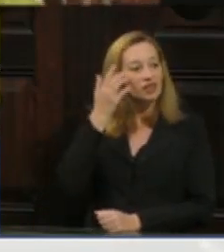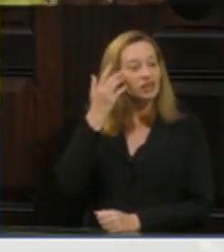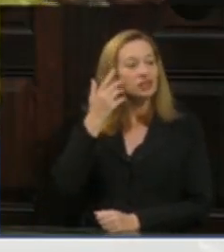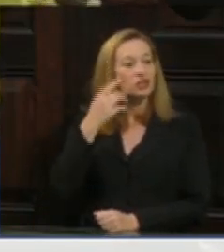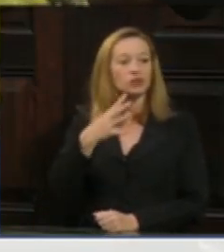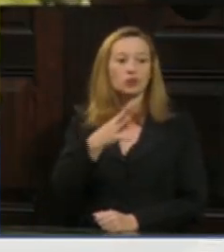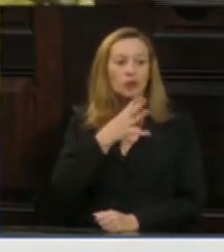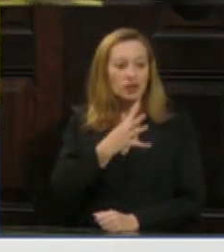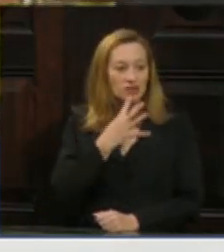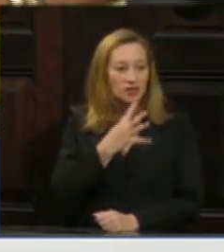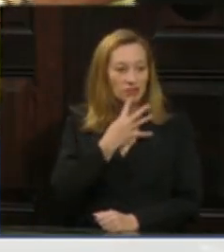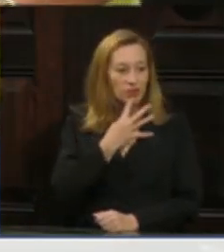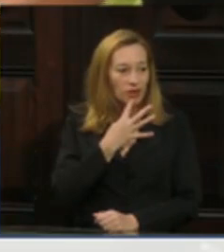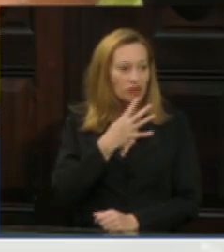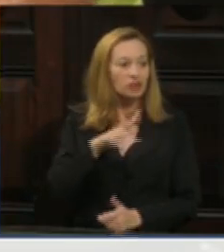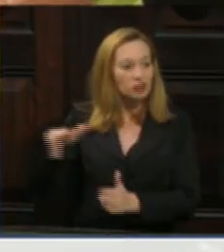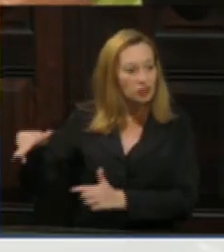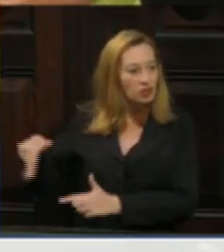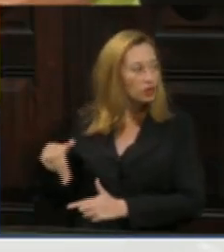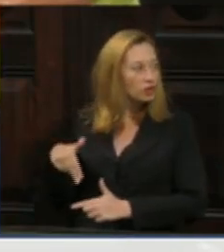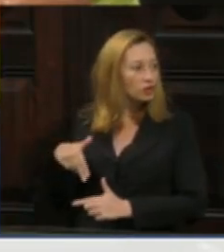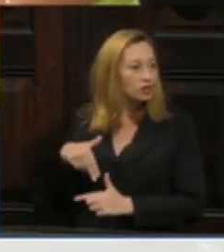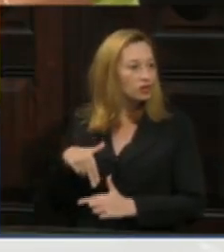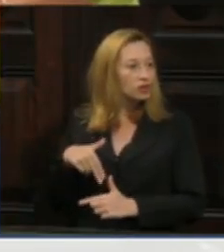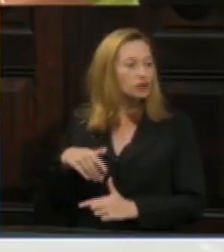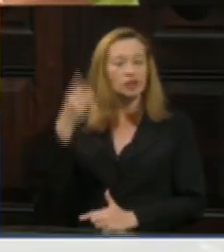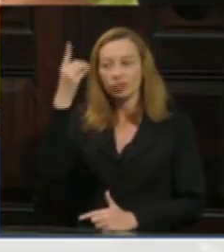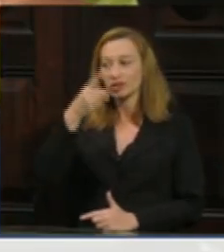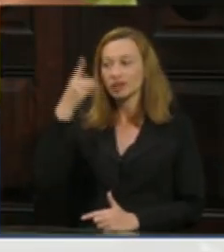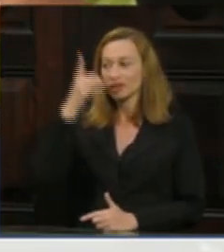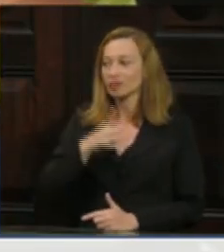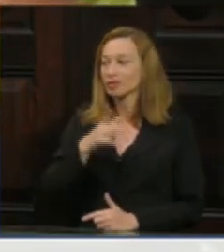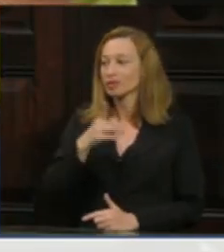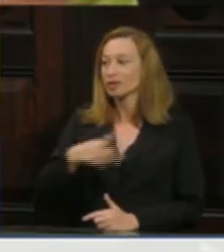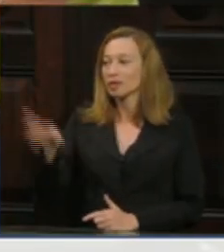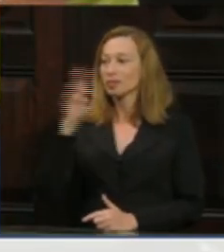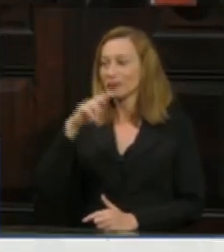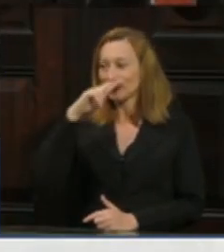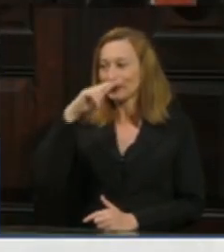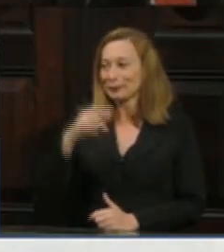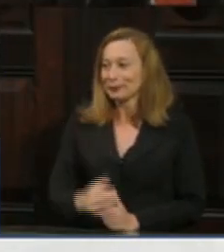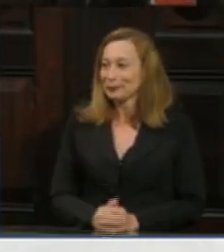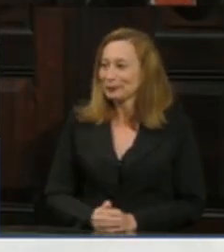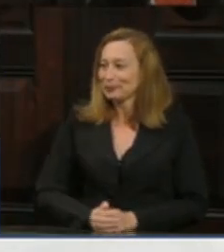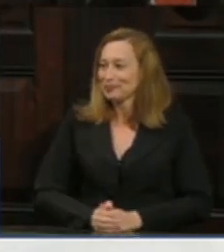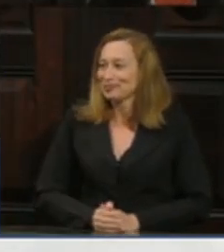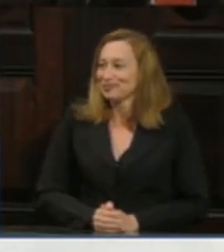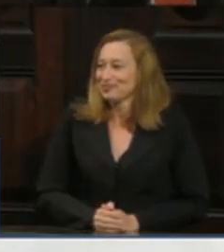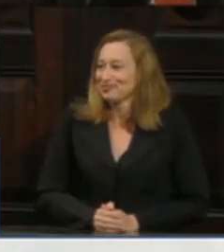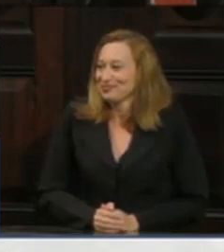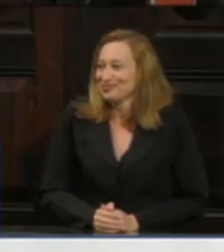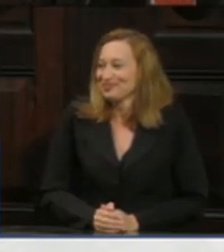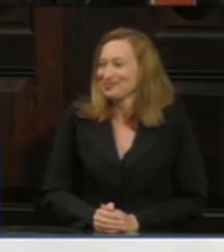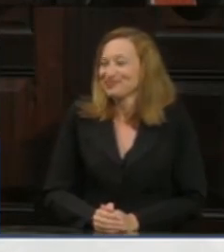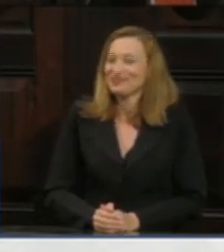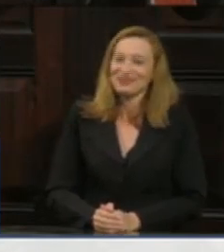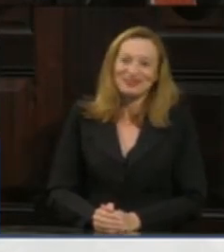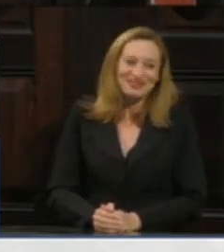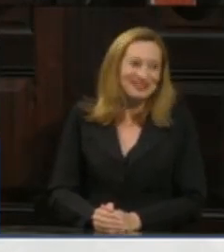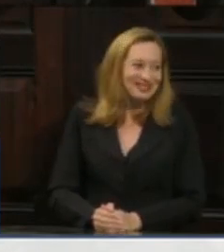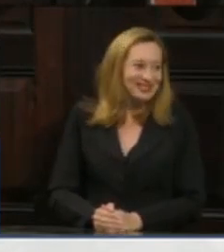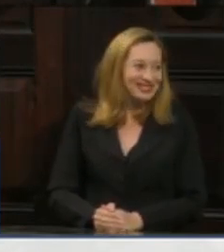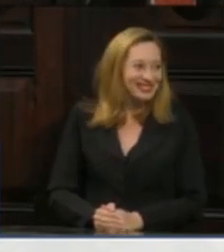estamos a 16 dias de terminar 2019 e tenho uma imensa